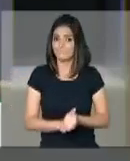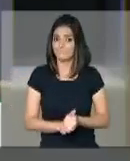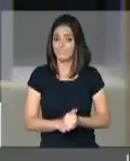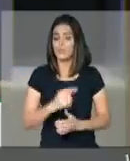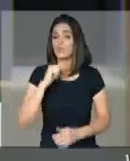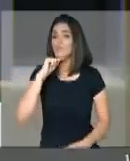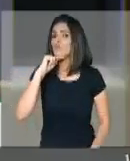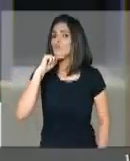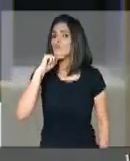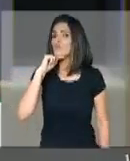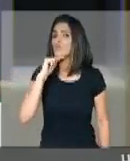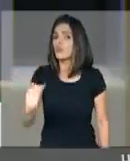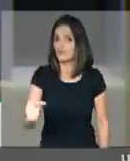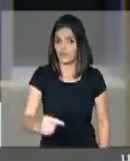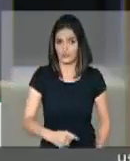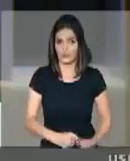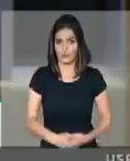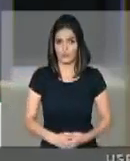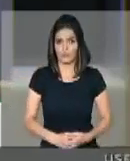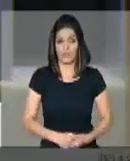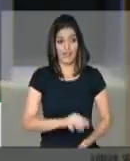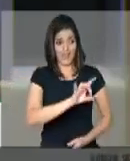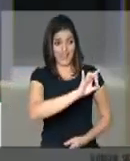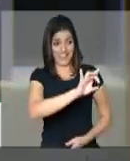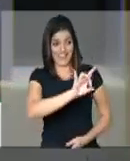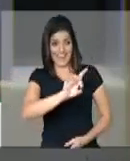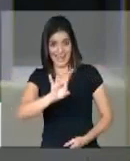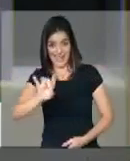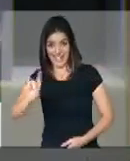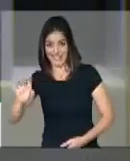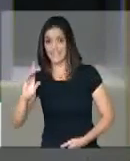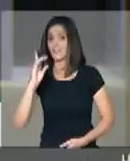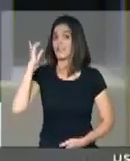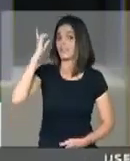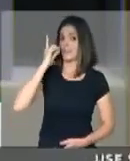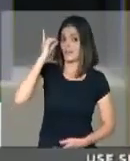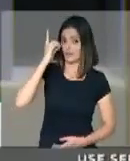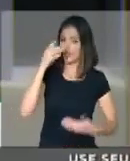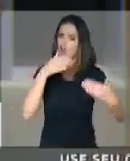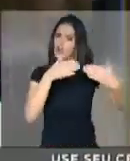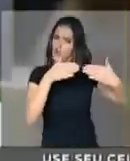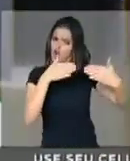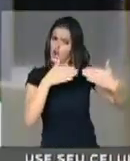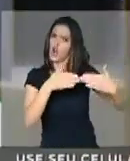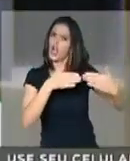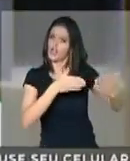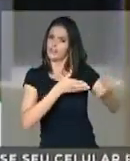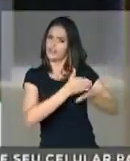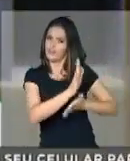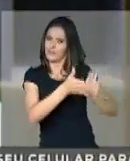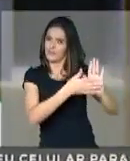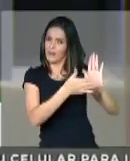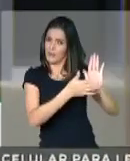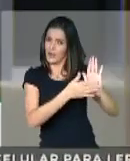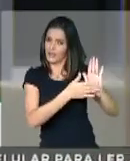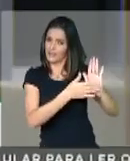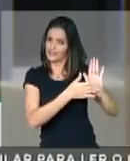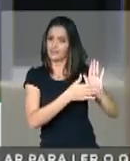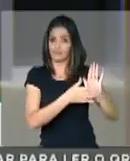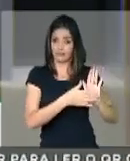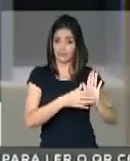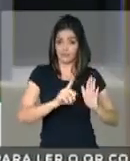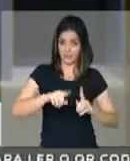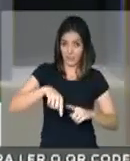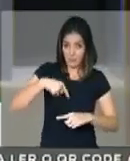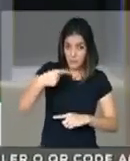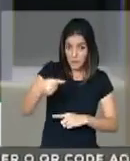eu duvido que cada um desses deputados que votarem nessa reforma vão ter coragem de voltar